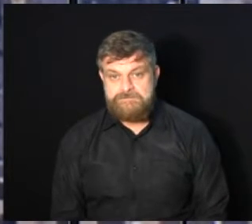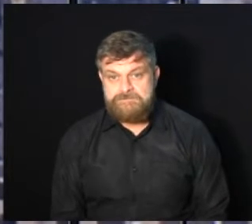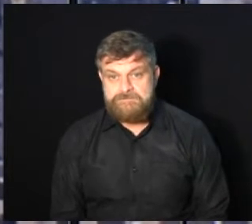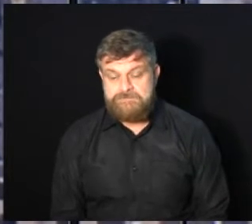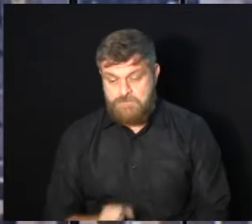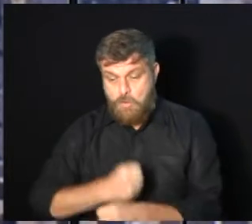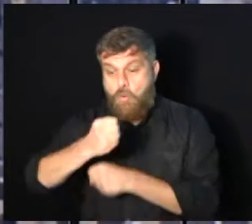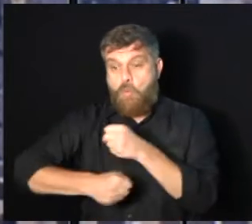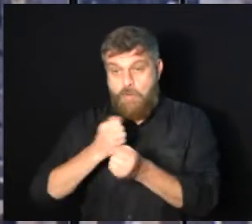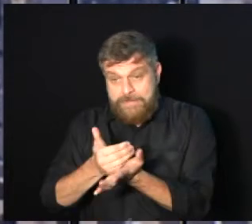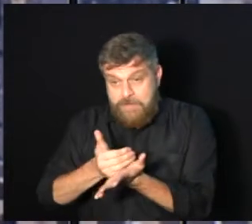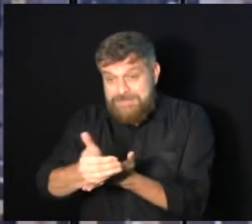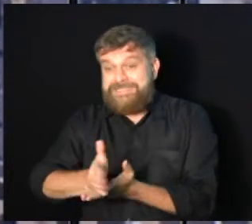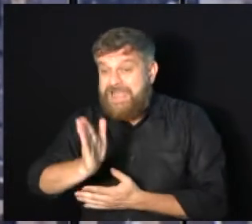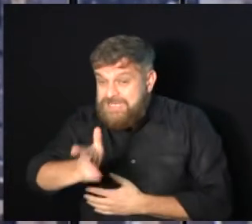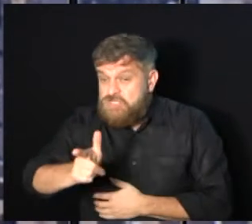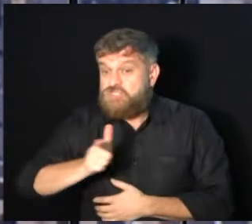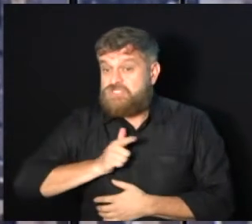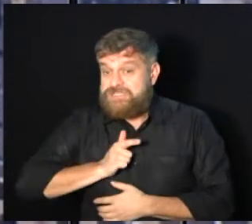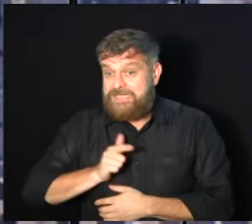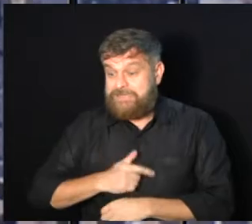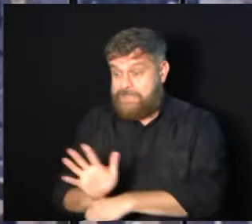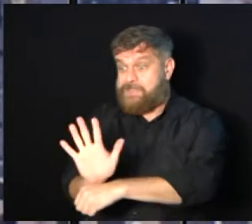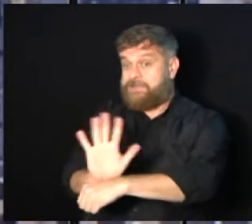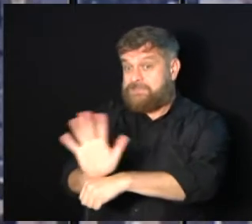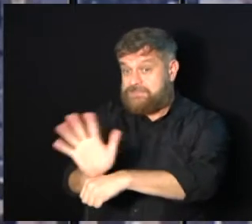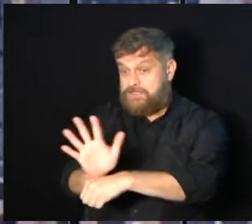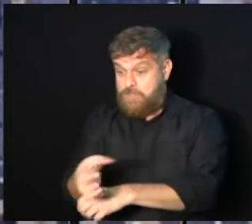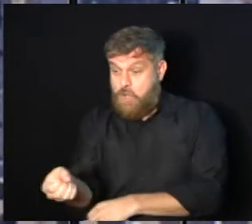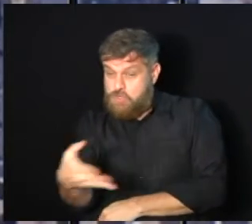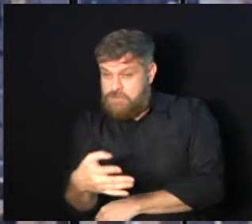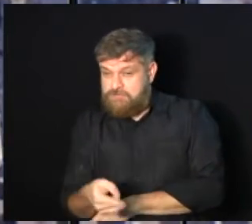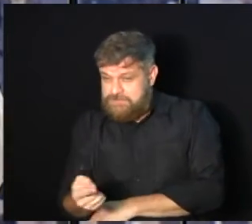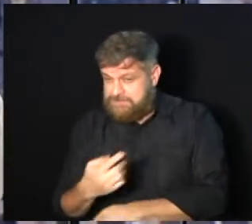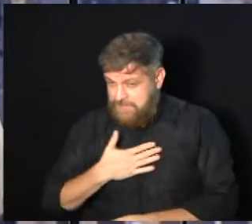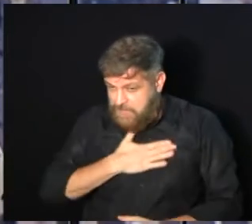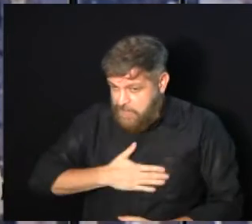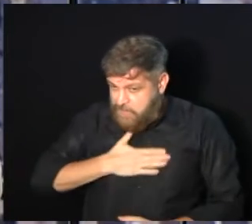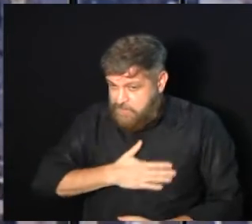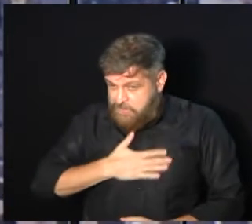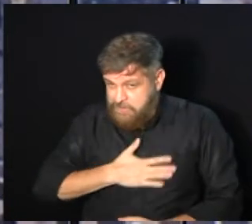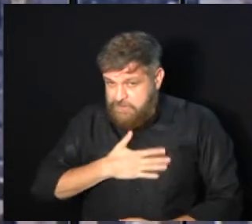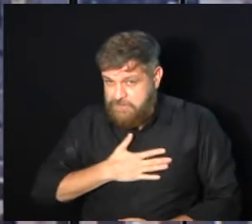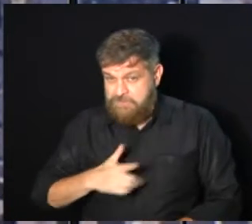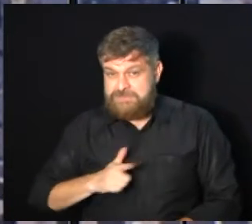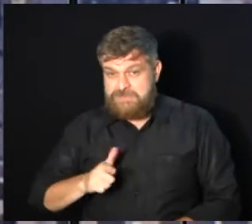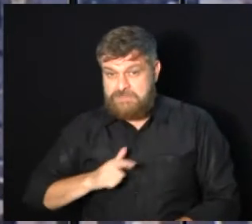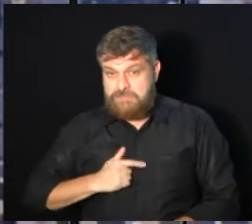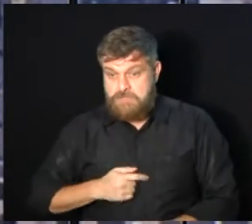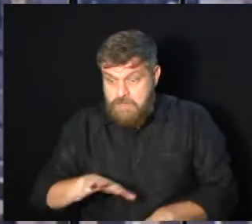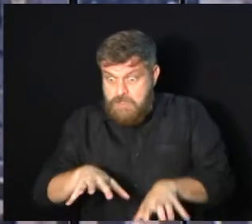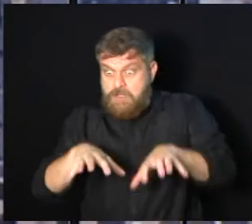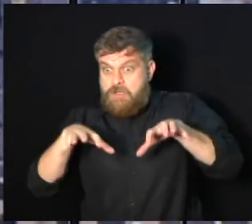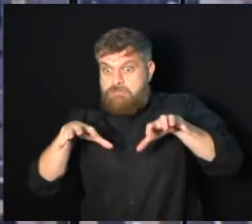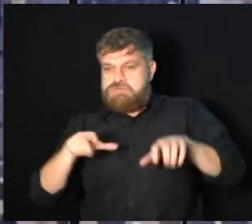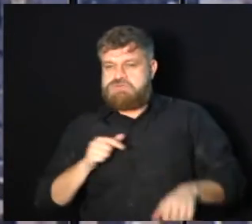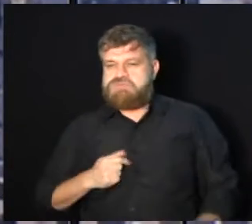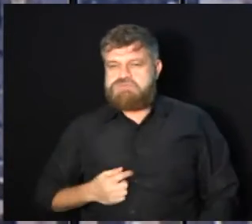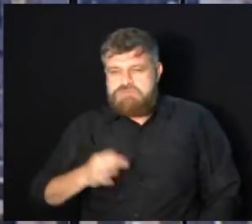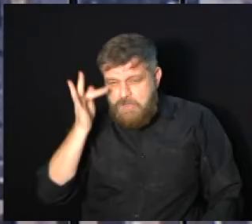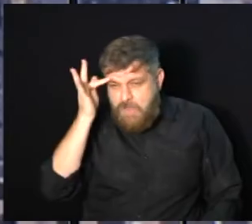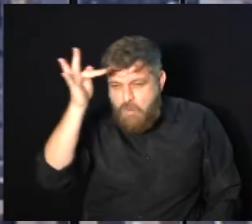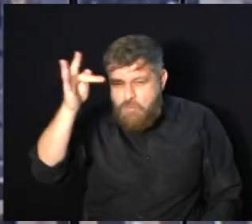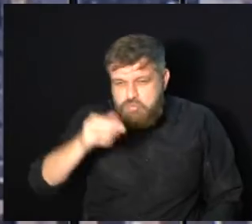Ano começando e já tem estreias na telona. Você que gosta de ficção e também de suspense,